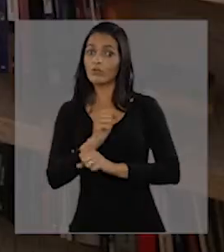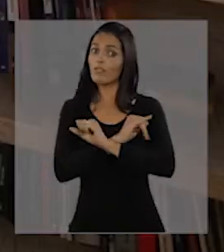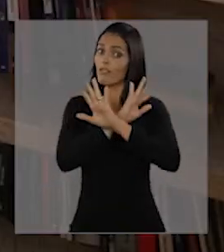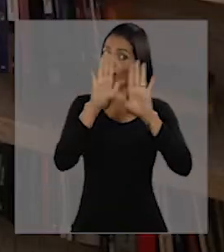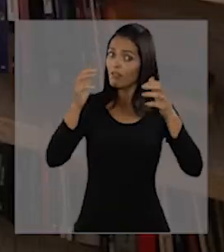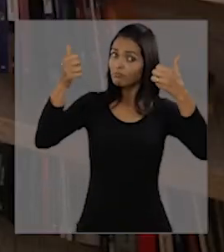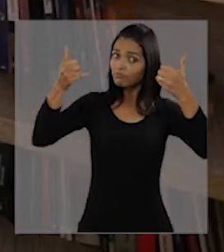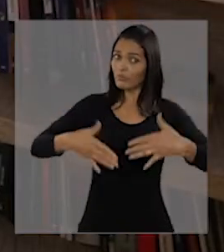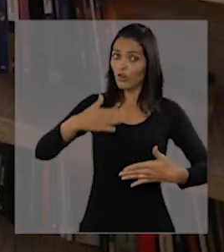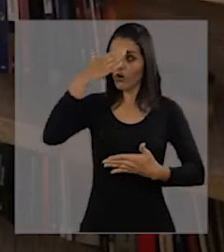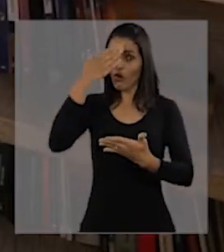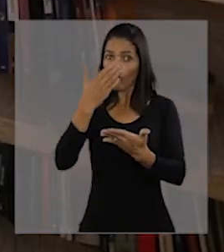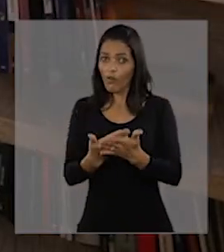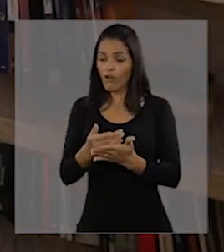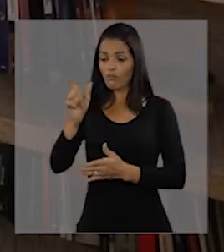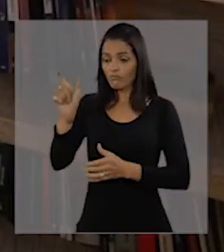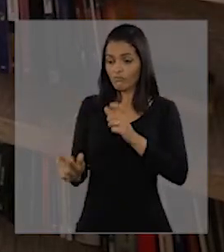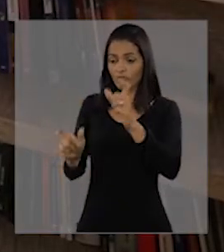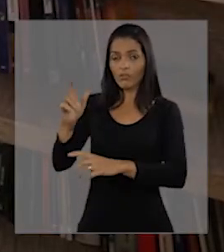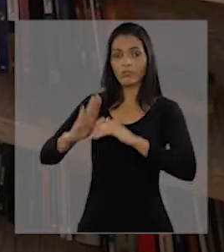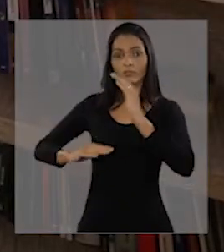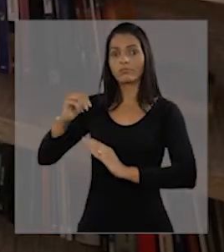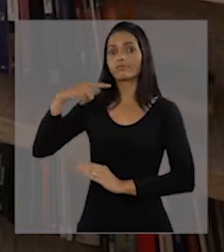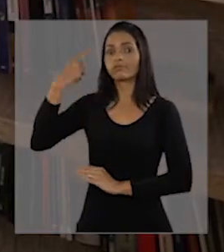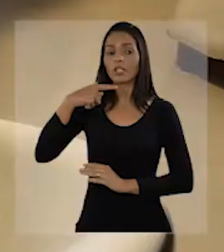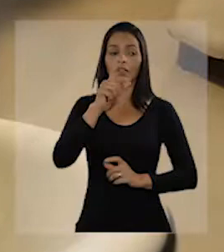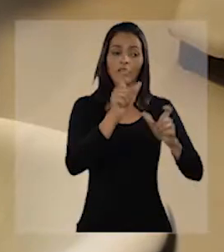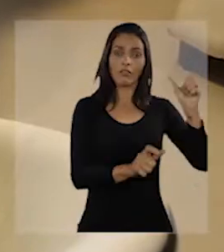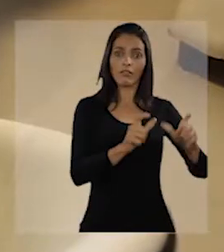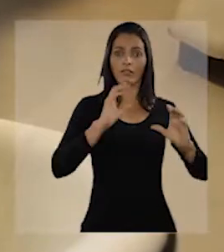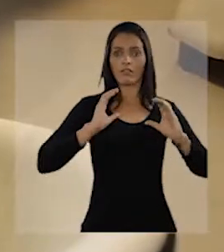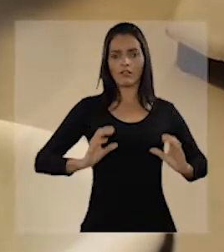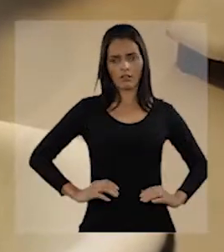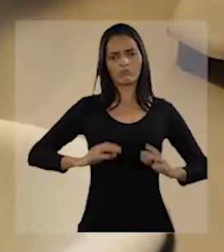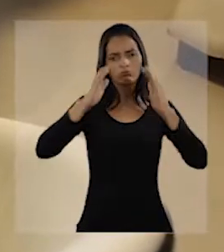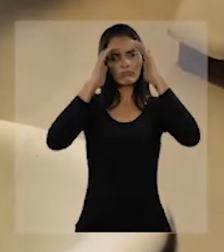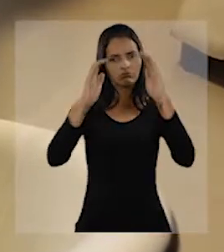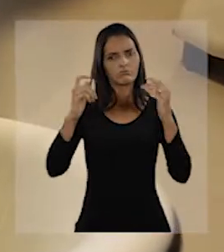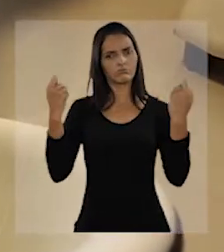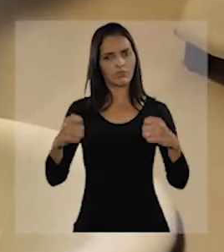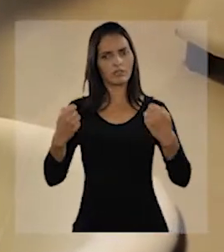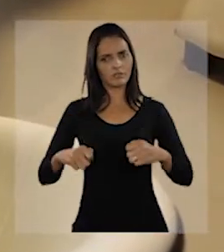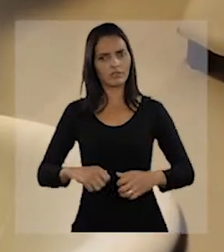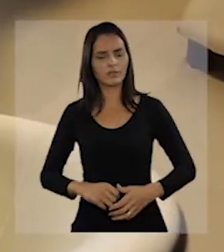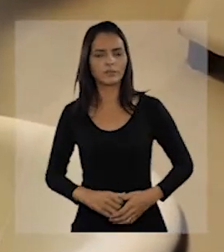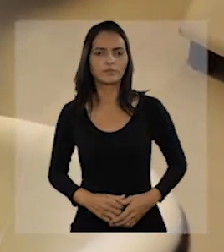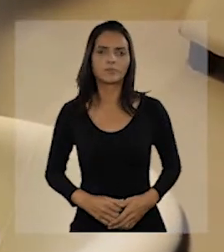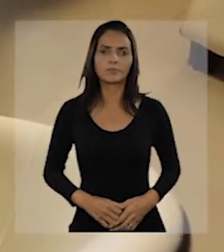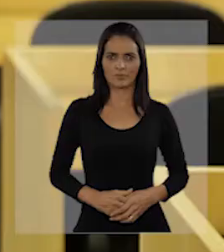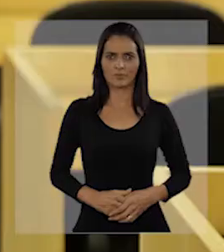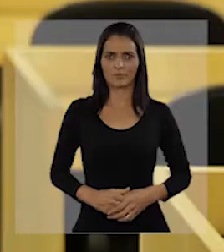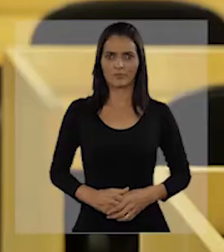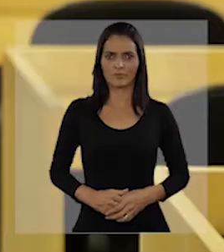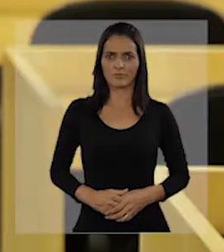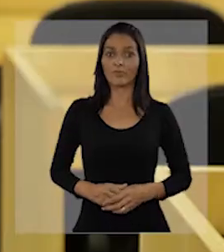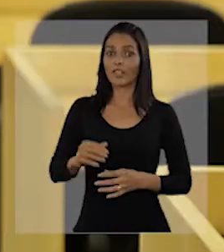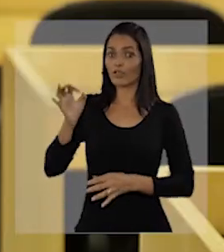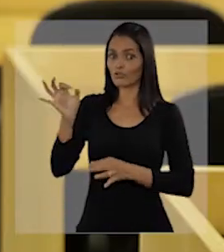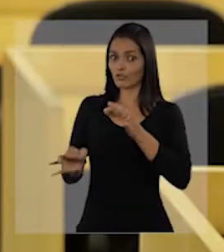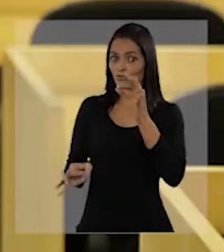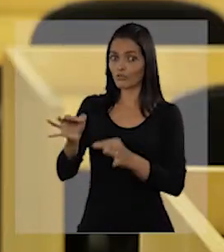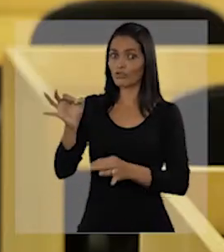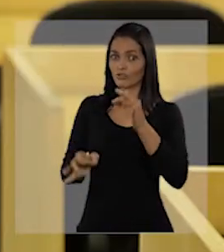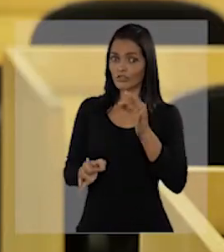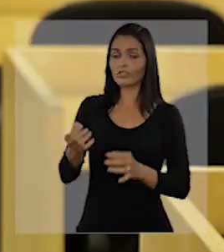ato, deixando claro que a confidencialidade entre advogados e clientes deve ser respeitada. A